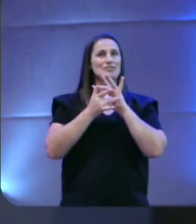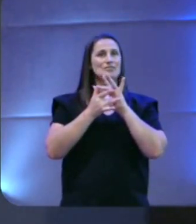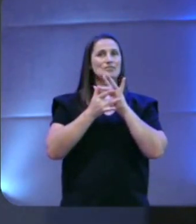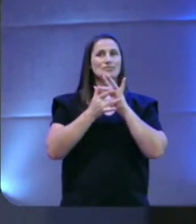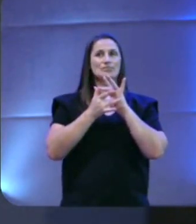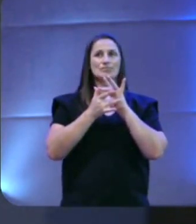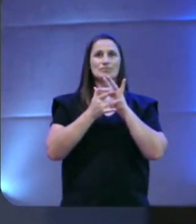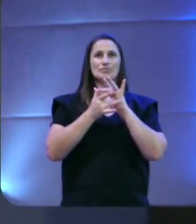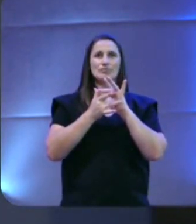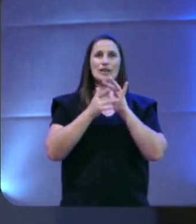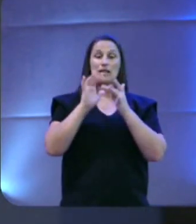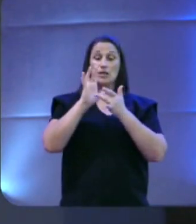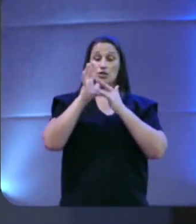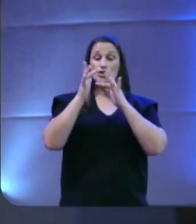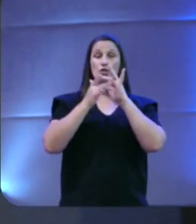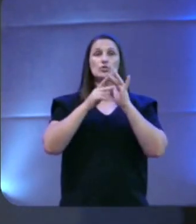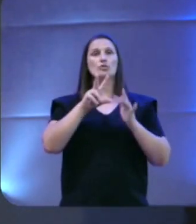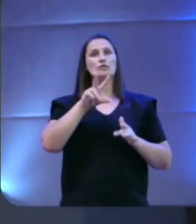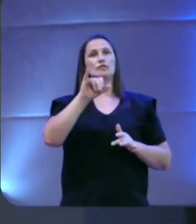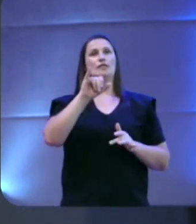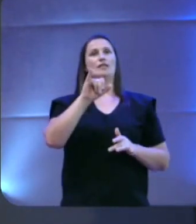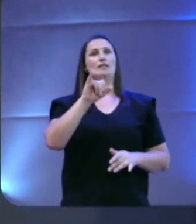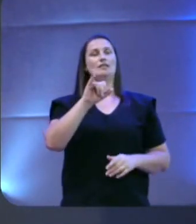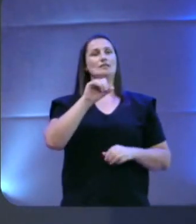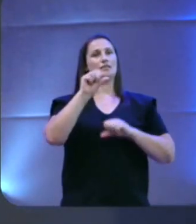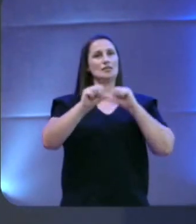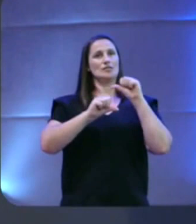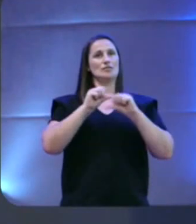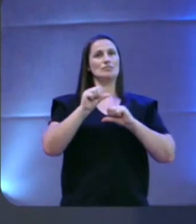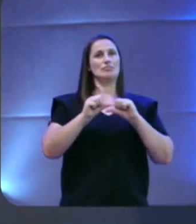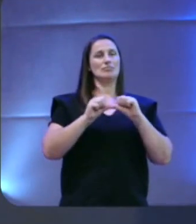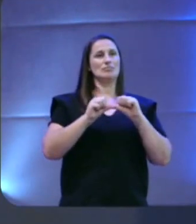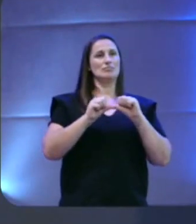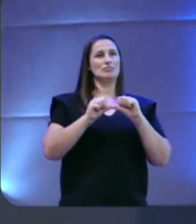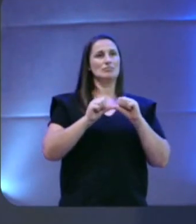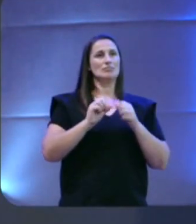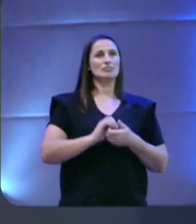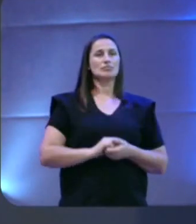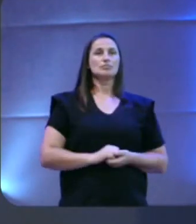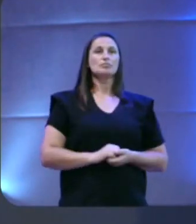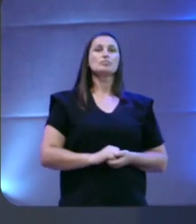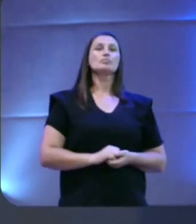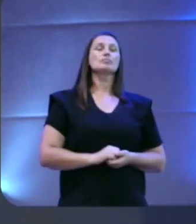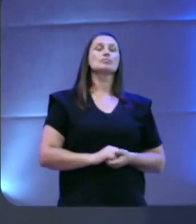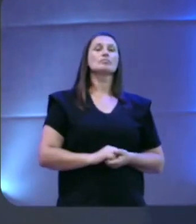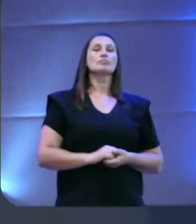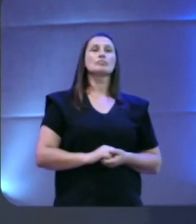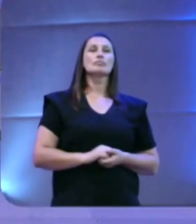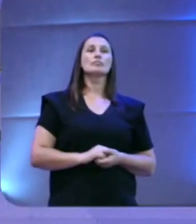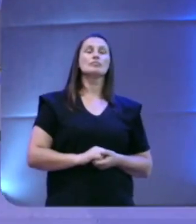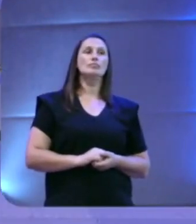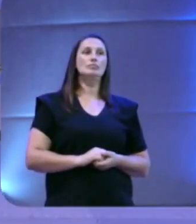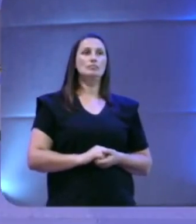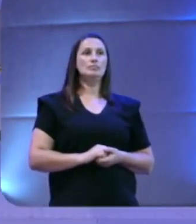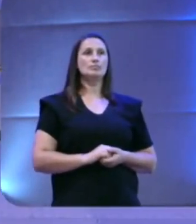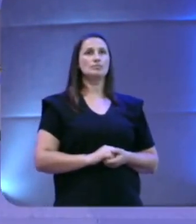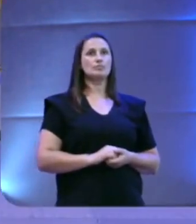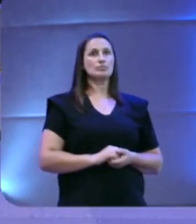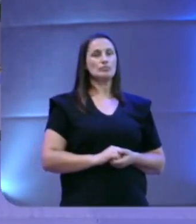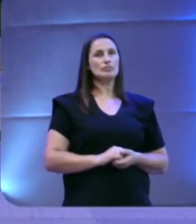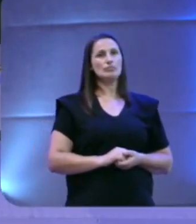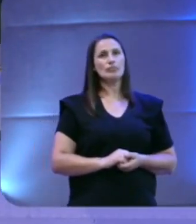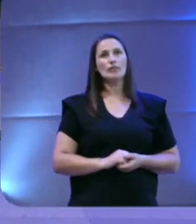segue a Ele, é o Jesus. Portanto, a gente não consegue com as nossas próprias forças, crescer na